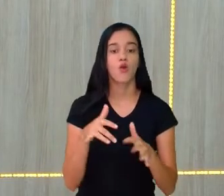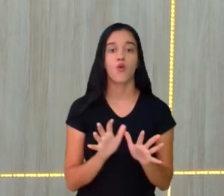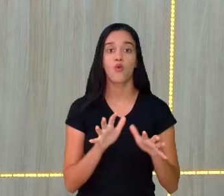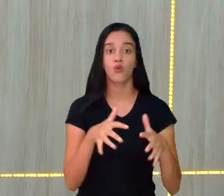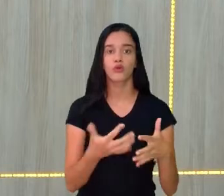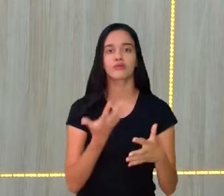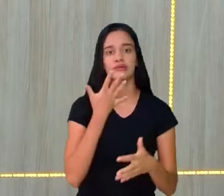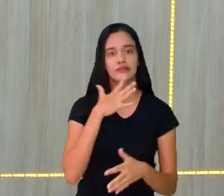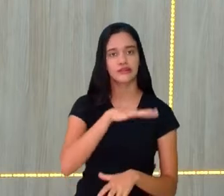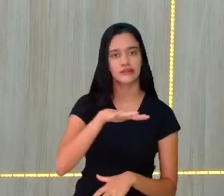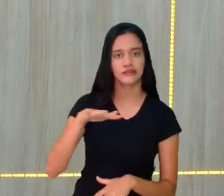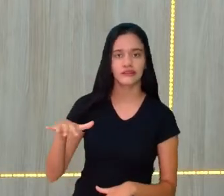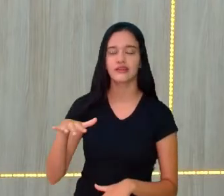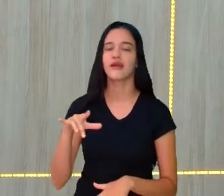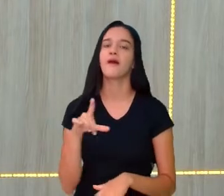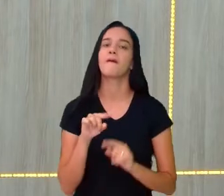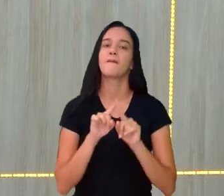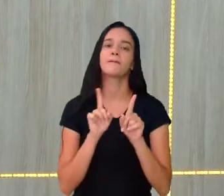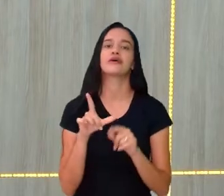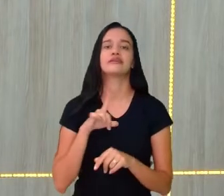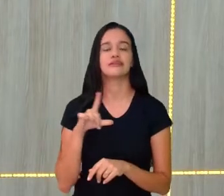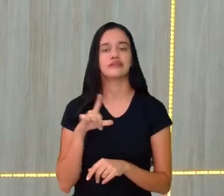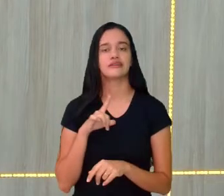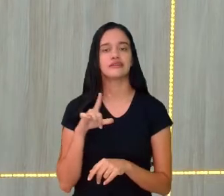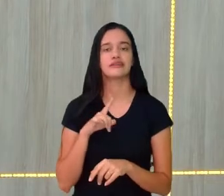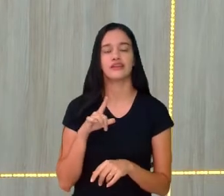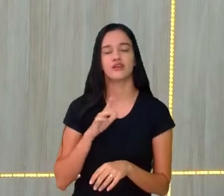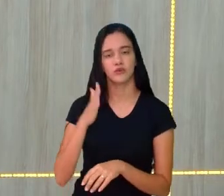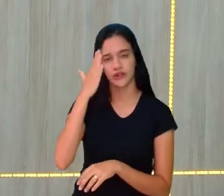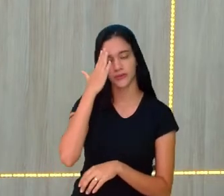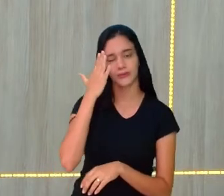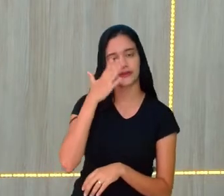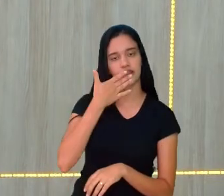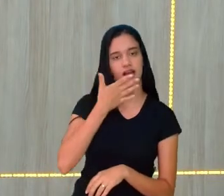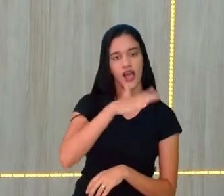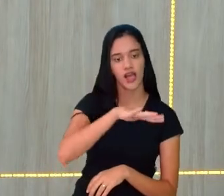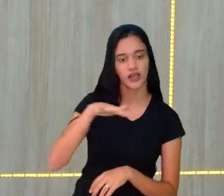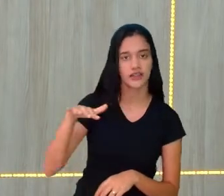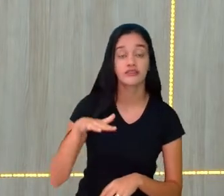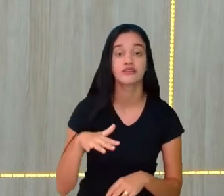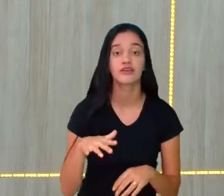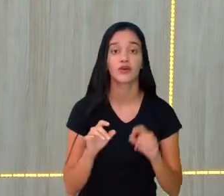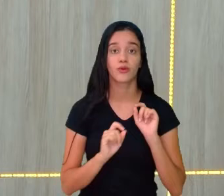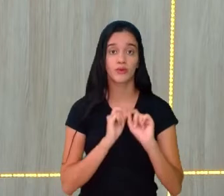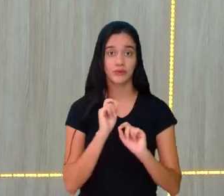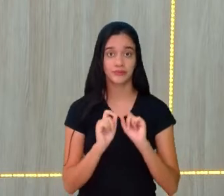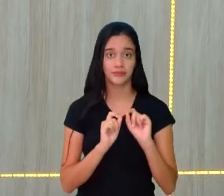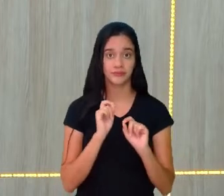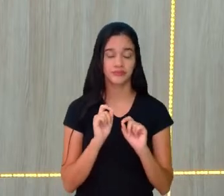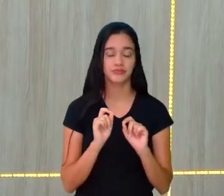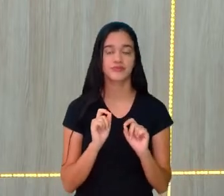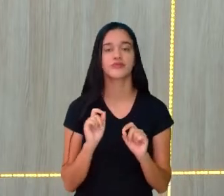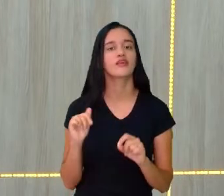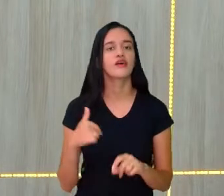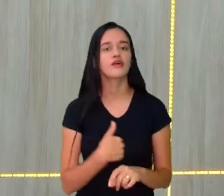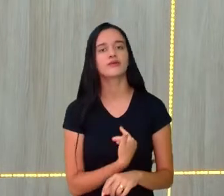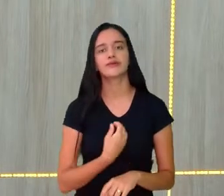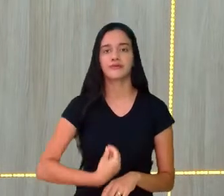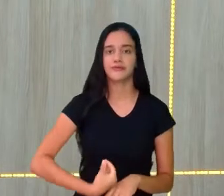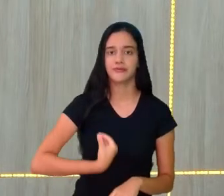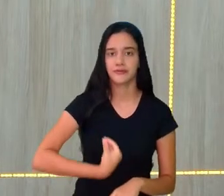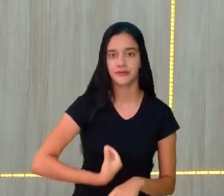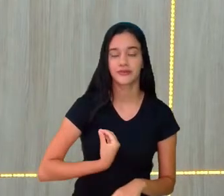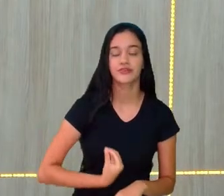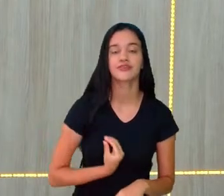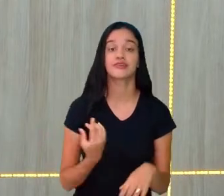de crianças, né, mas tem aí a narração e interpretação dessa criança. Está ligado à questão, né, do que a gente